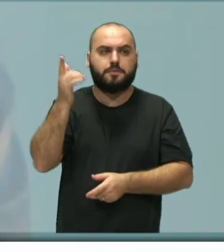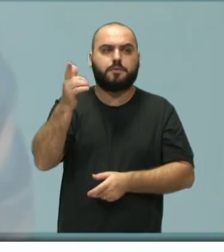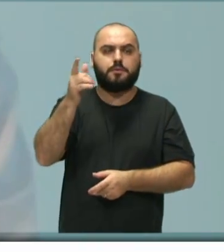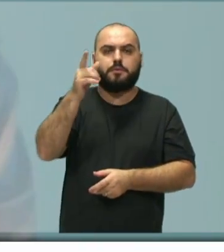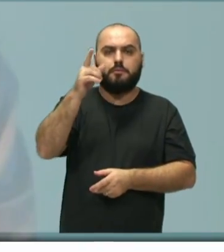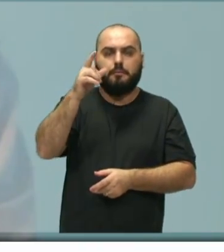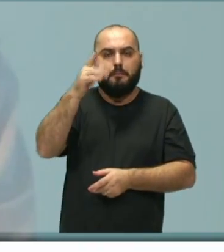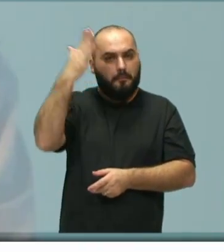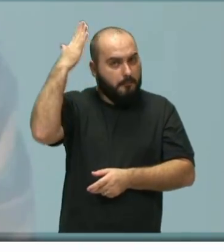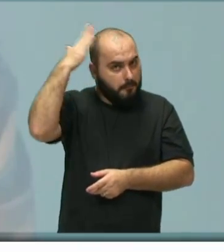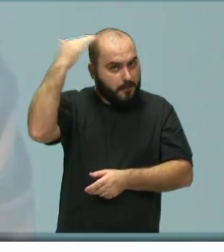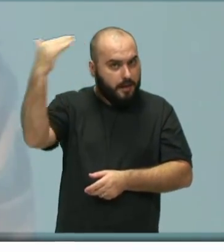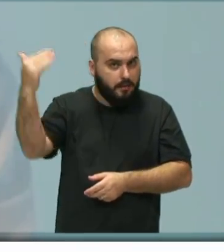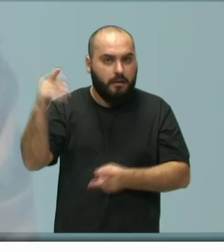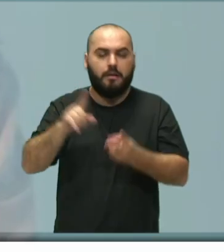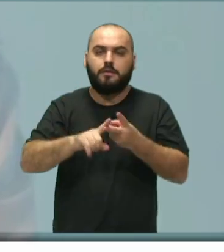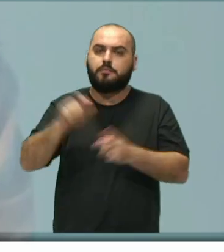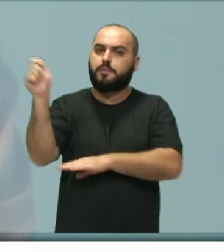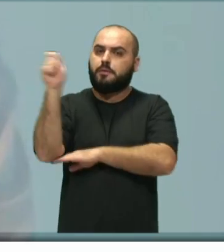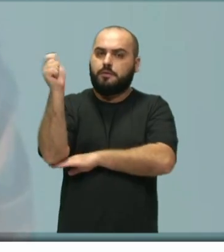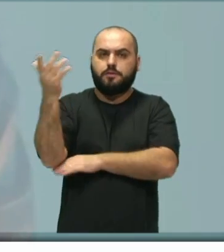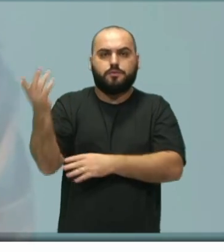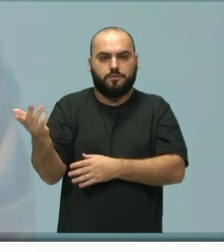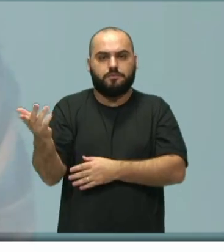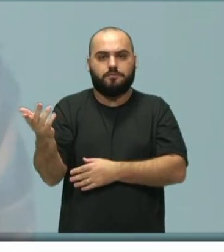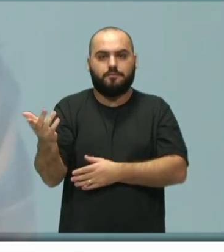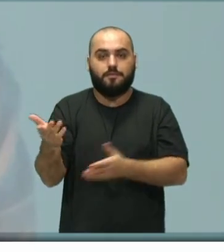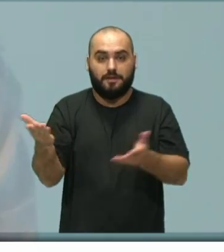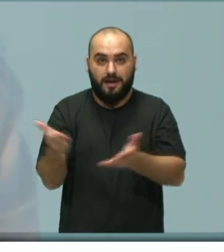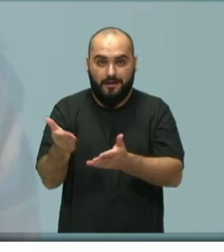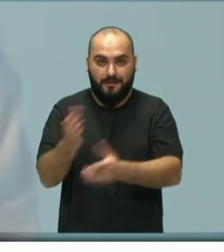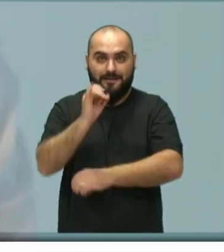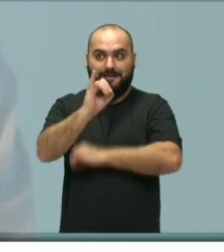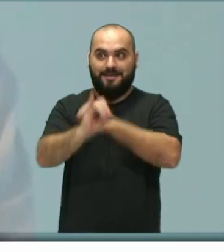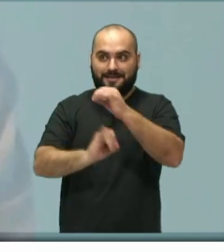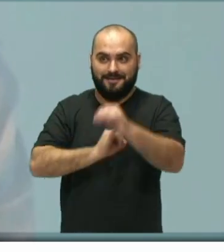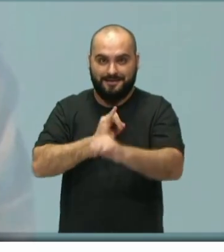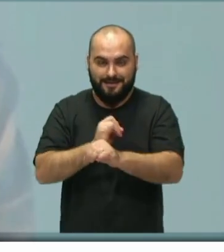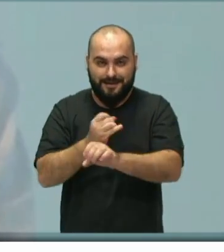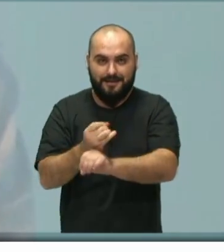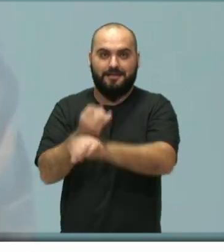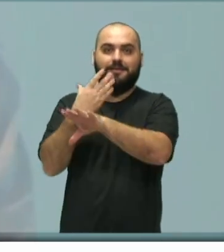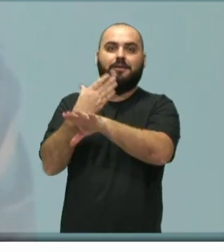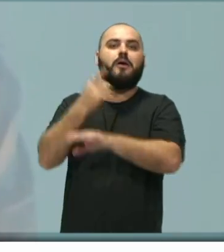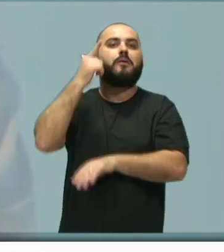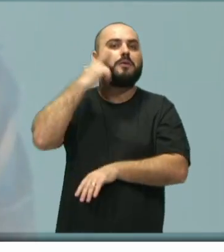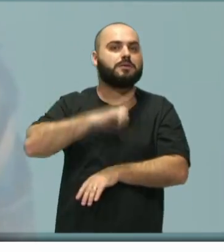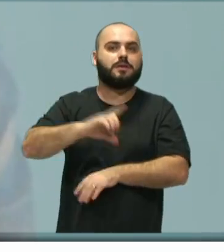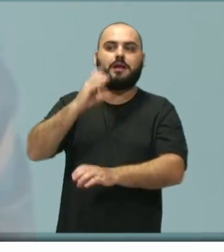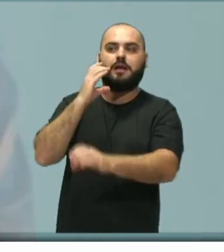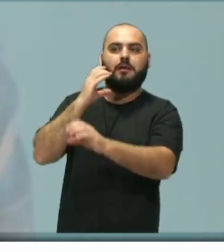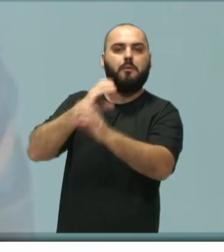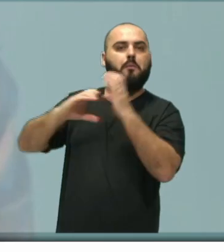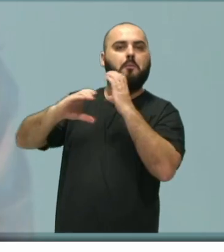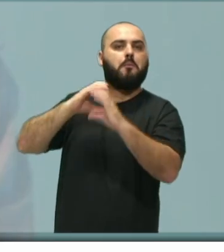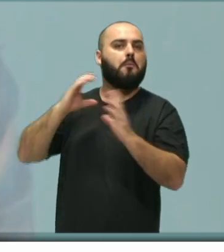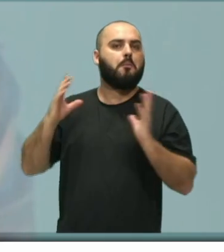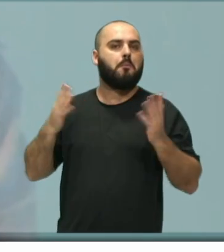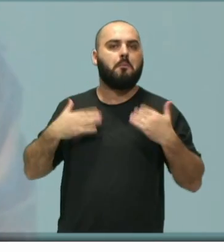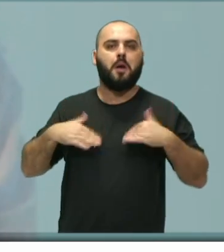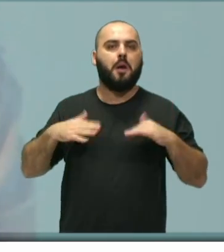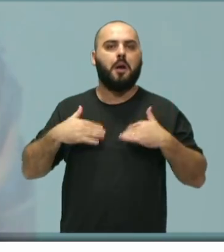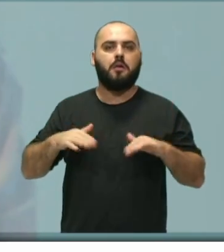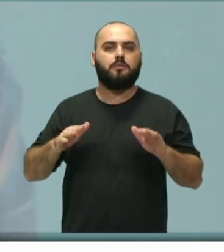né? Agora também com esse meio, né, online, a gente consegue ter uma comunicação tranquila.